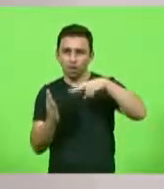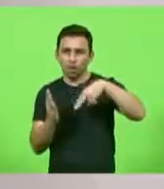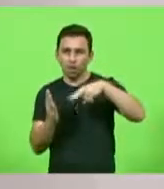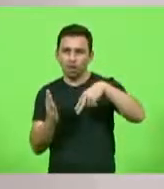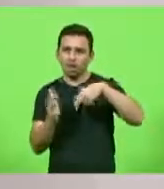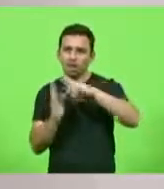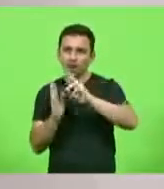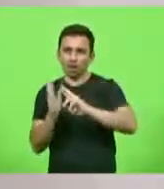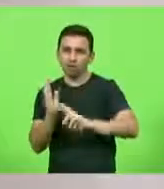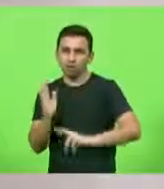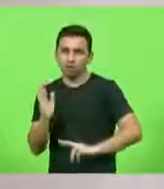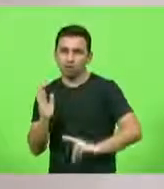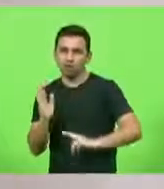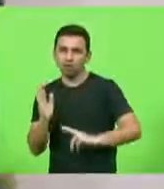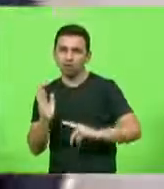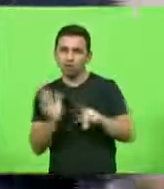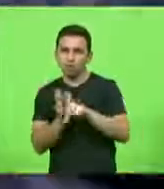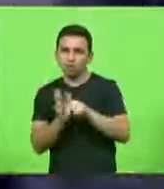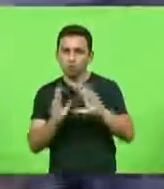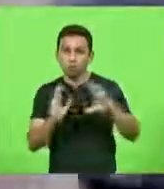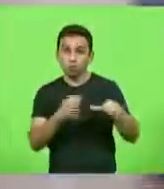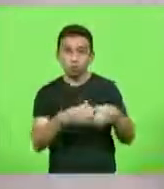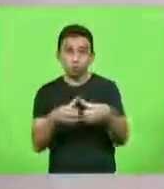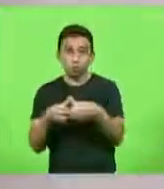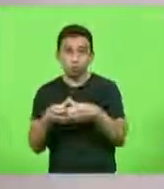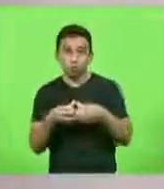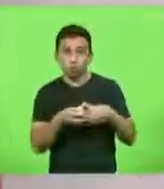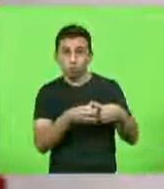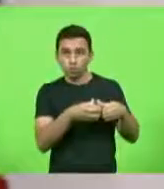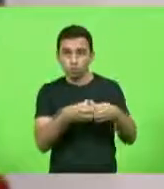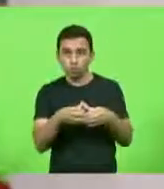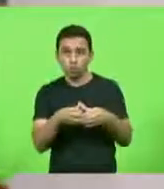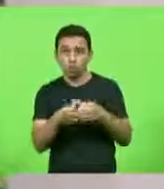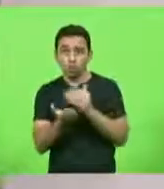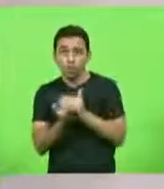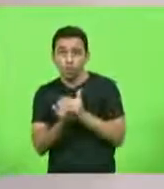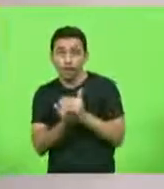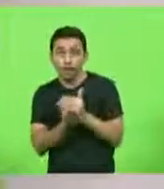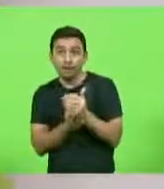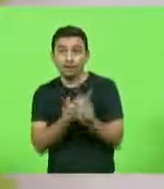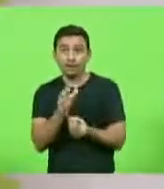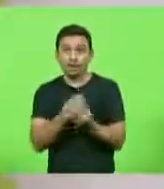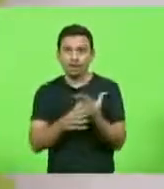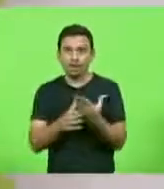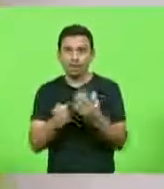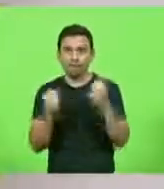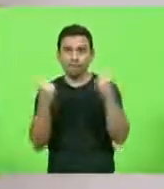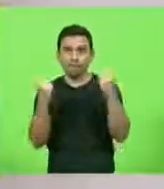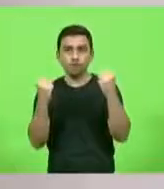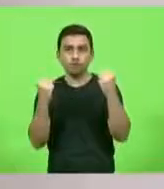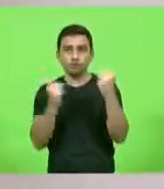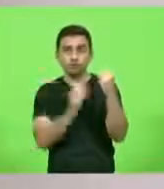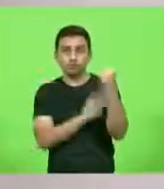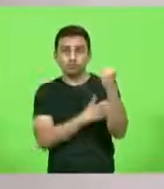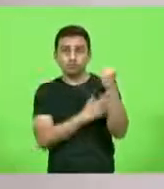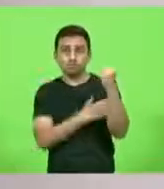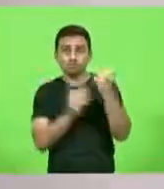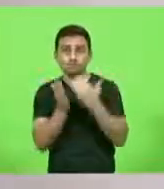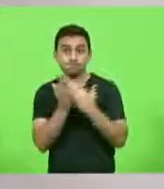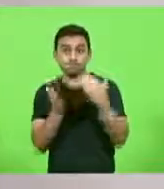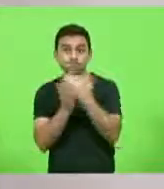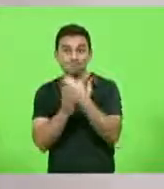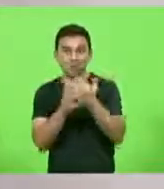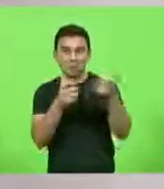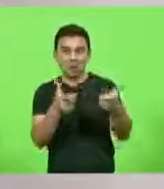inteligência das facções que estão se formando, da força dessa facção em muitos